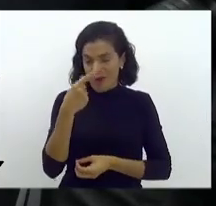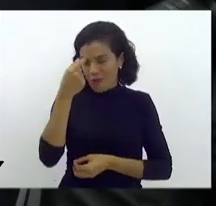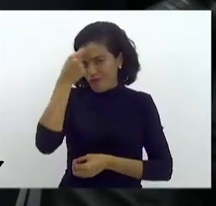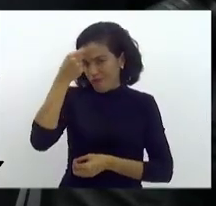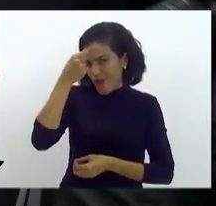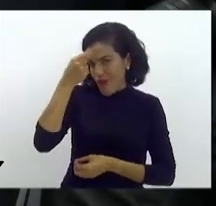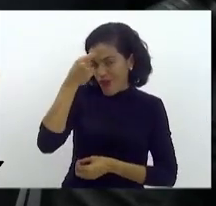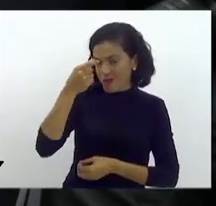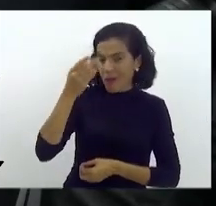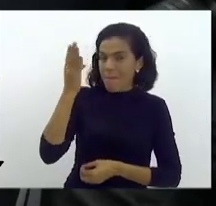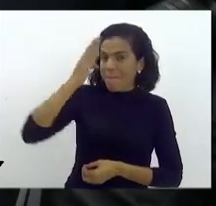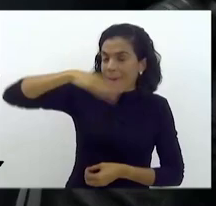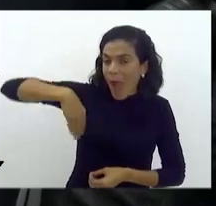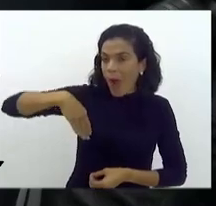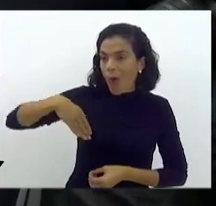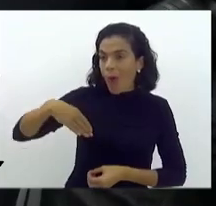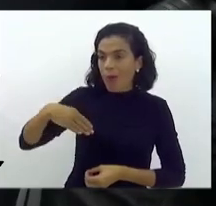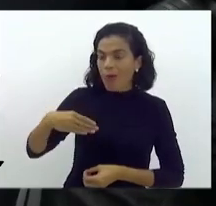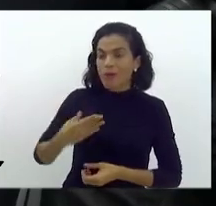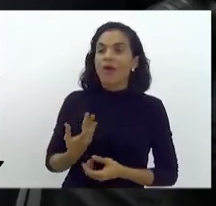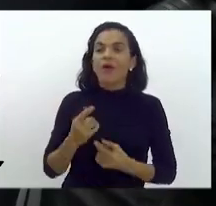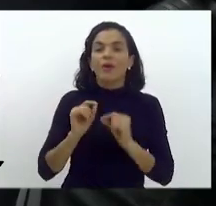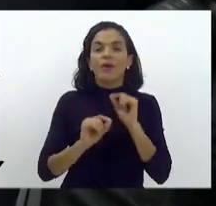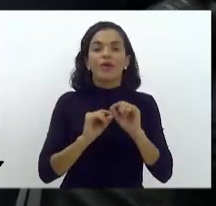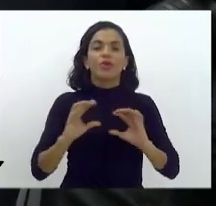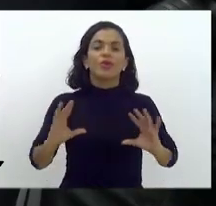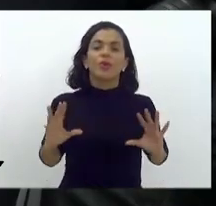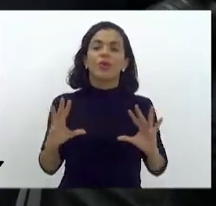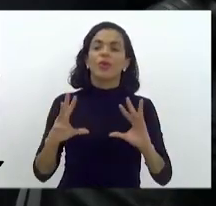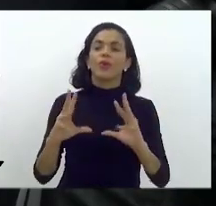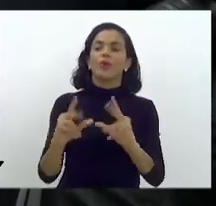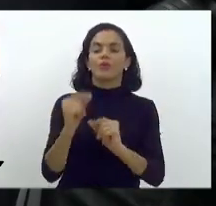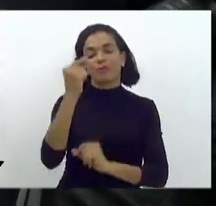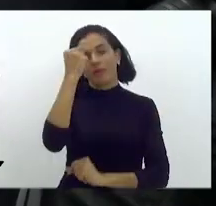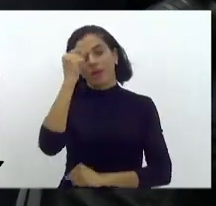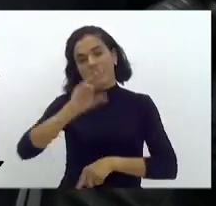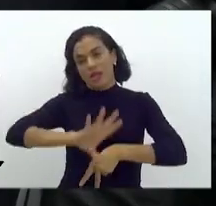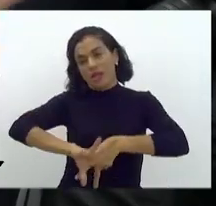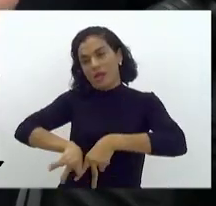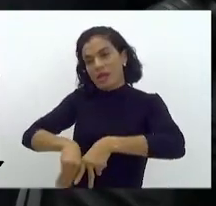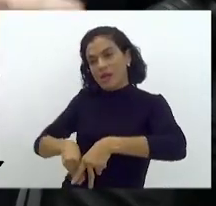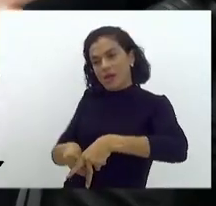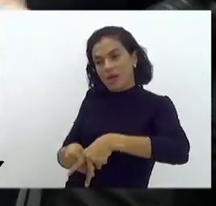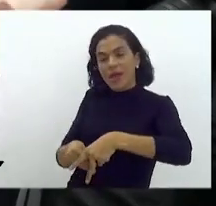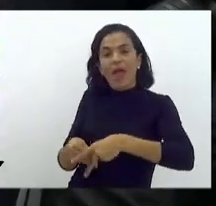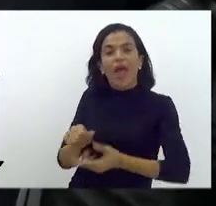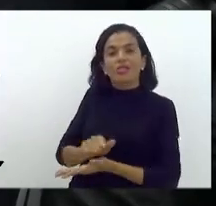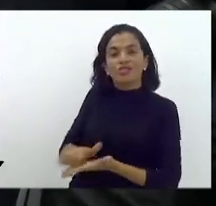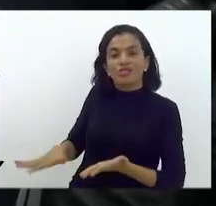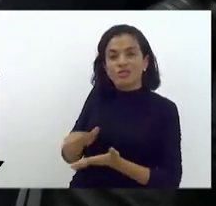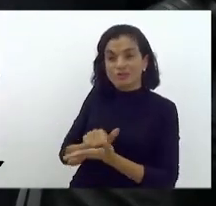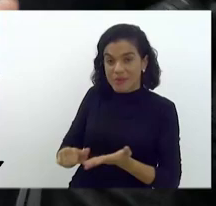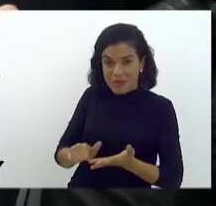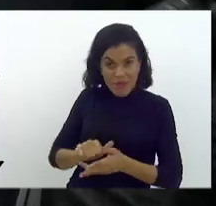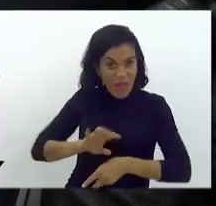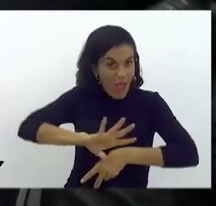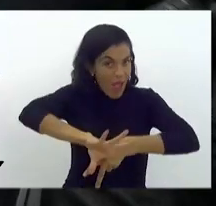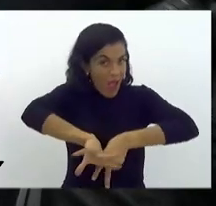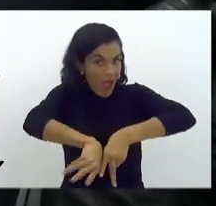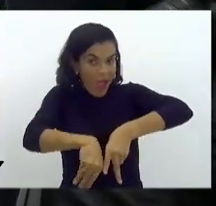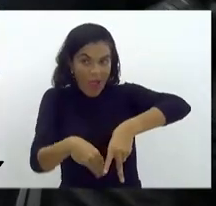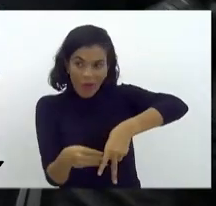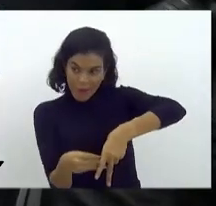maldita que nós temos que todo mundo acha que a corrupção é uma despesa só né a grande corrupção